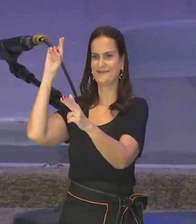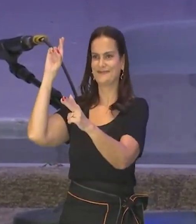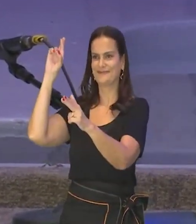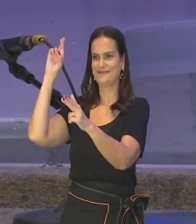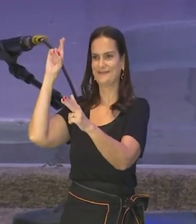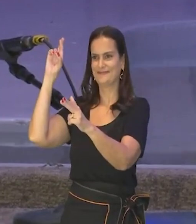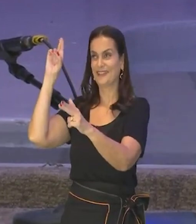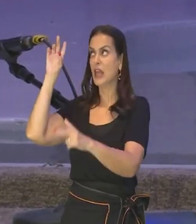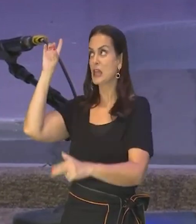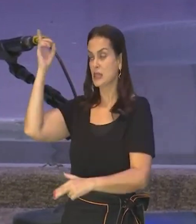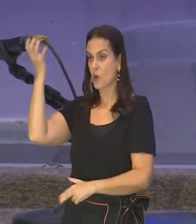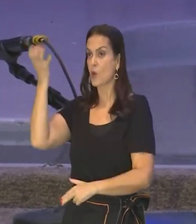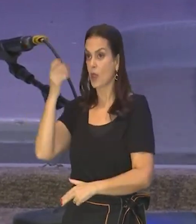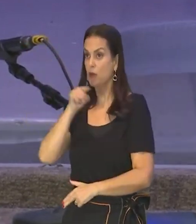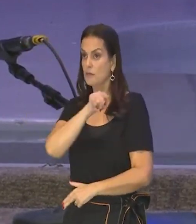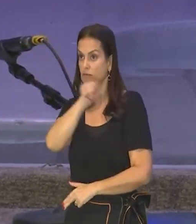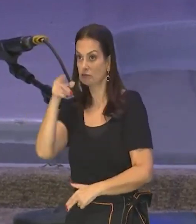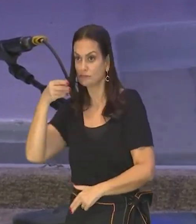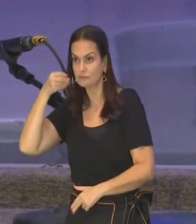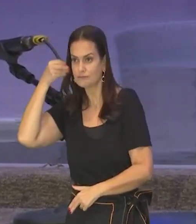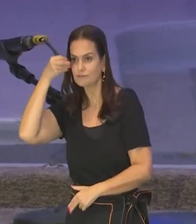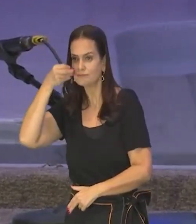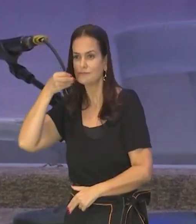Ele quer que você experimente